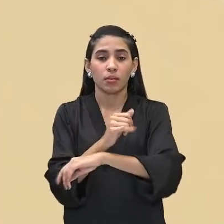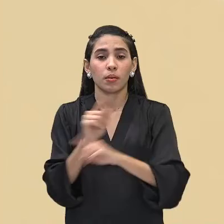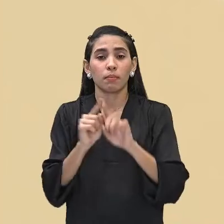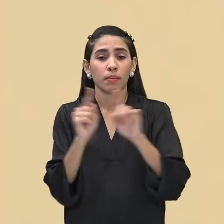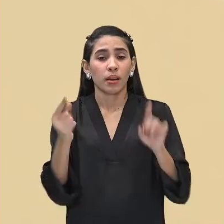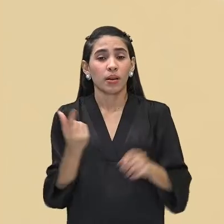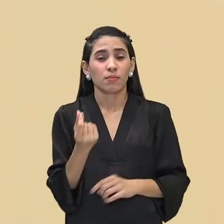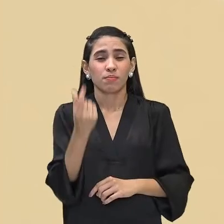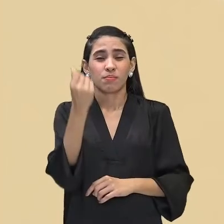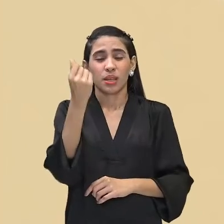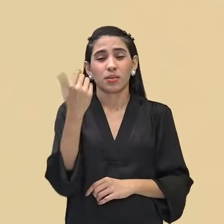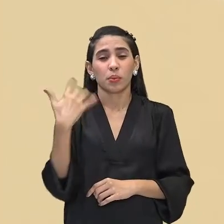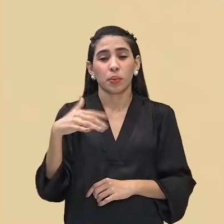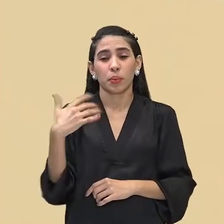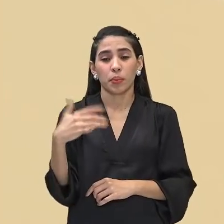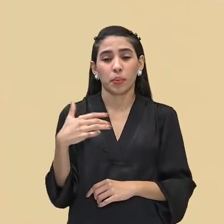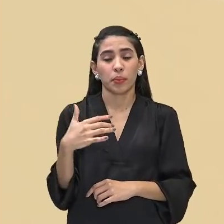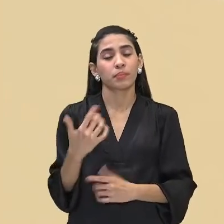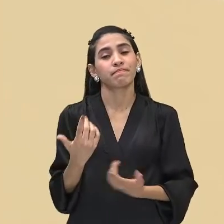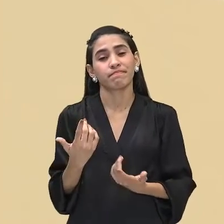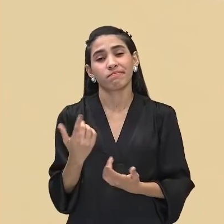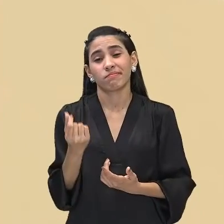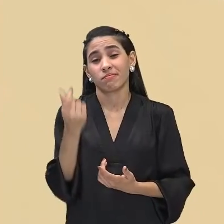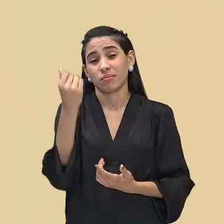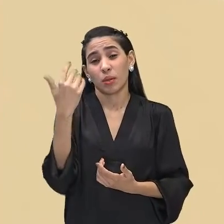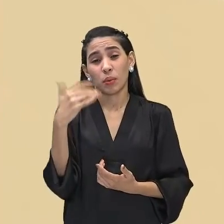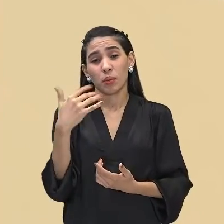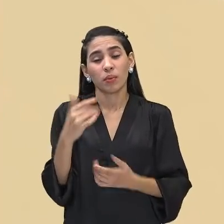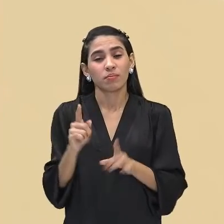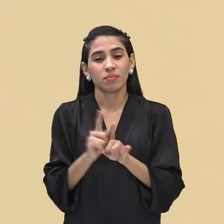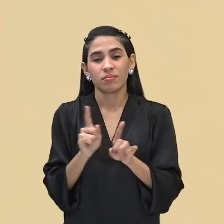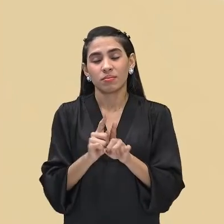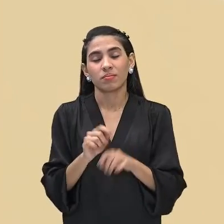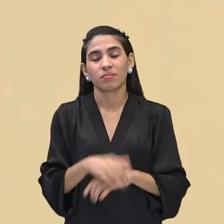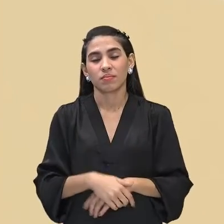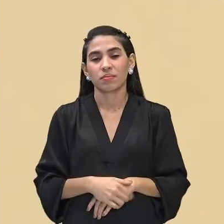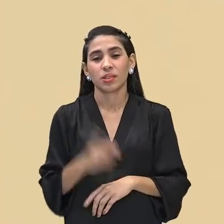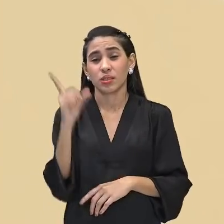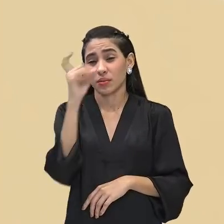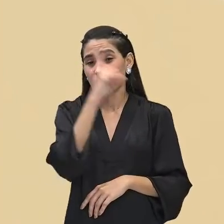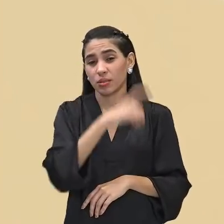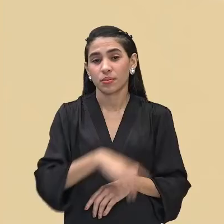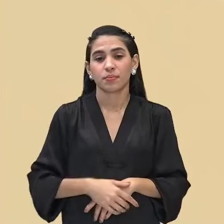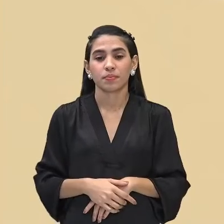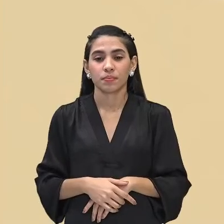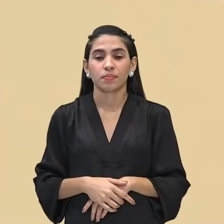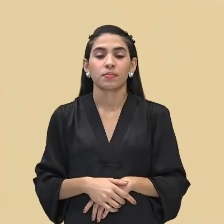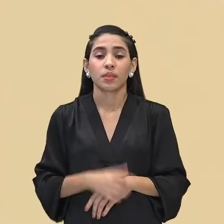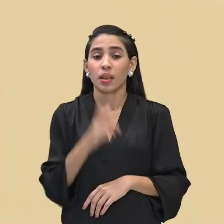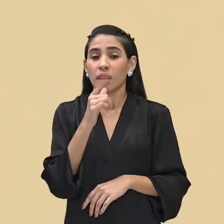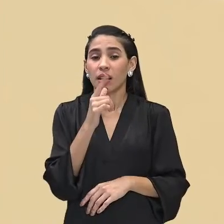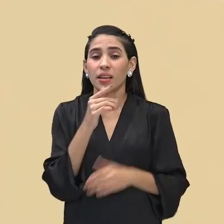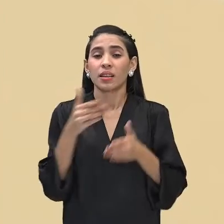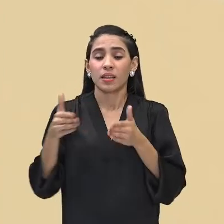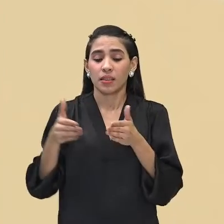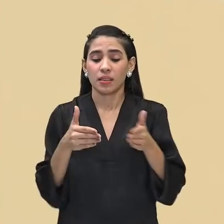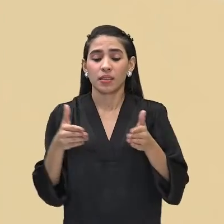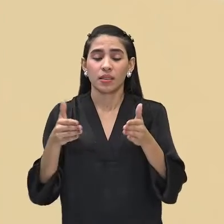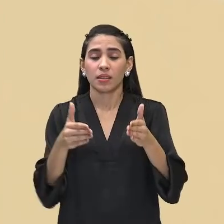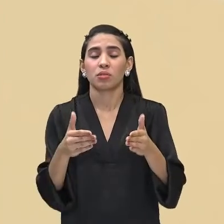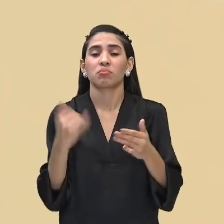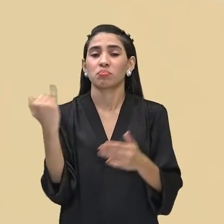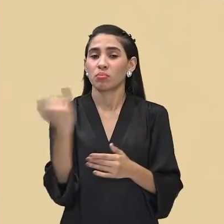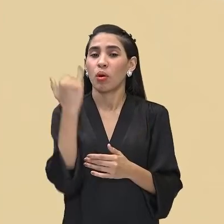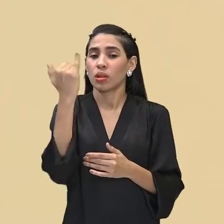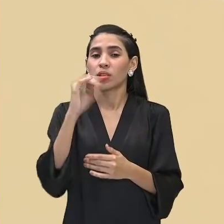preço de passagens aéreas, que às vezes não é viável para muita gente, né? Então, os nossos rios são muito importantes, não só para a questão da